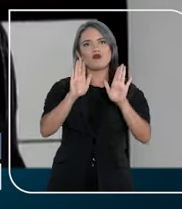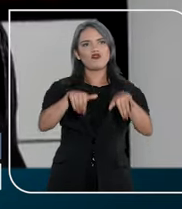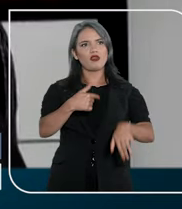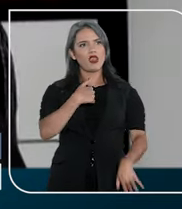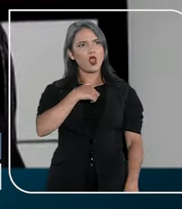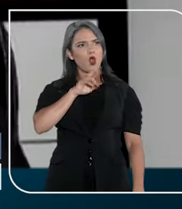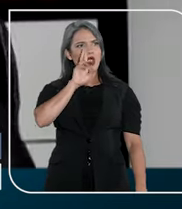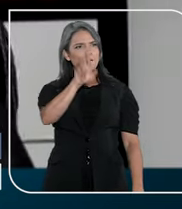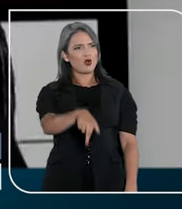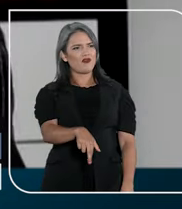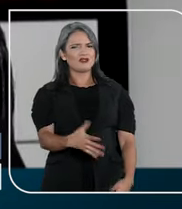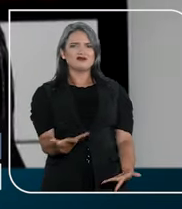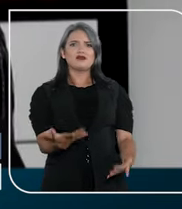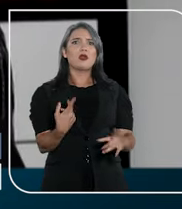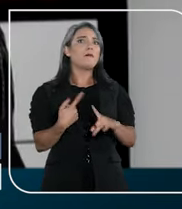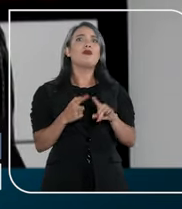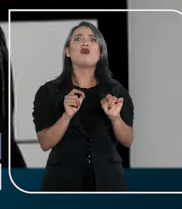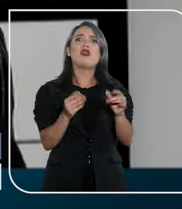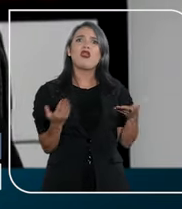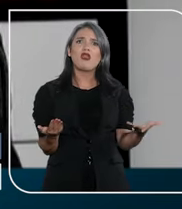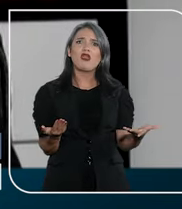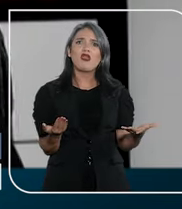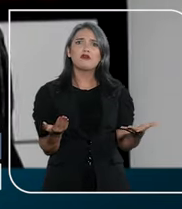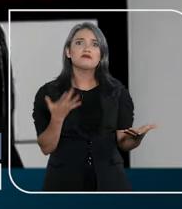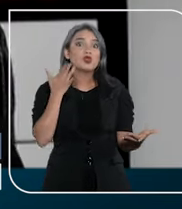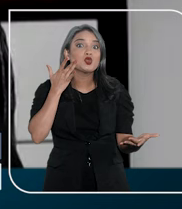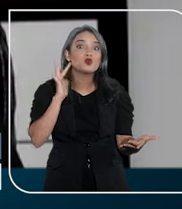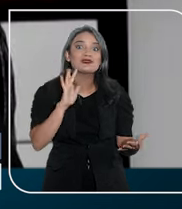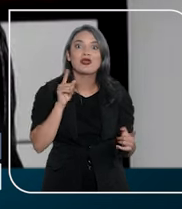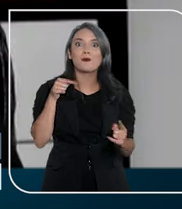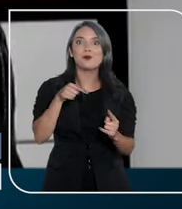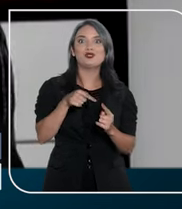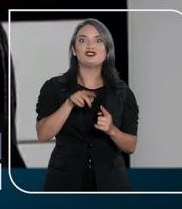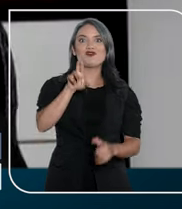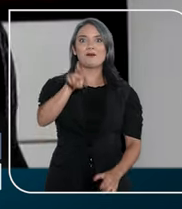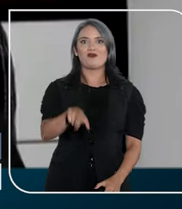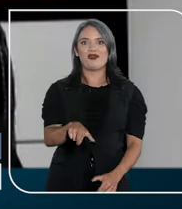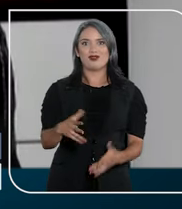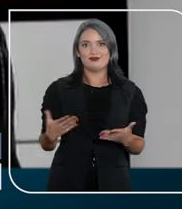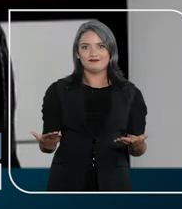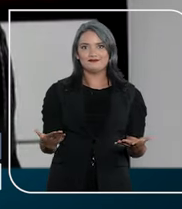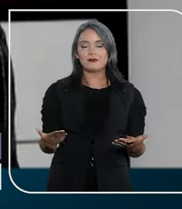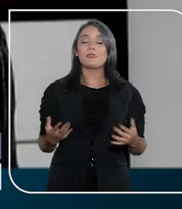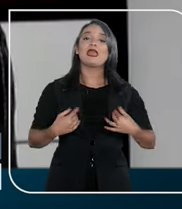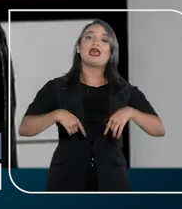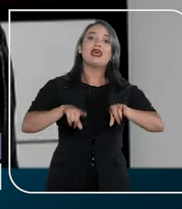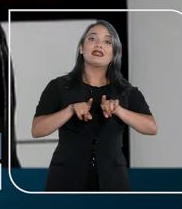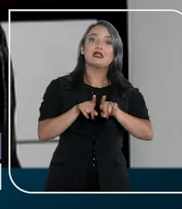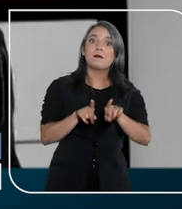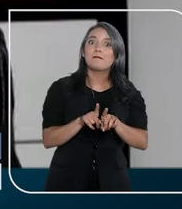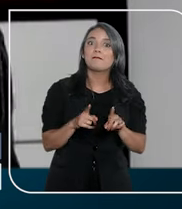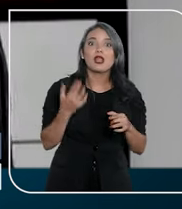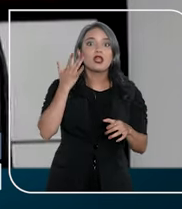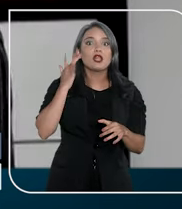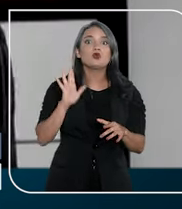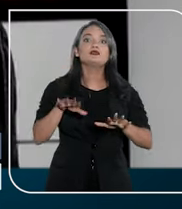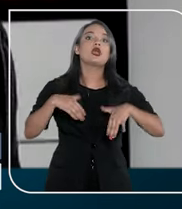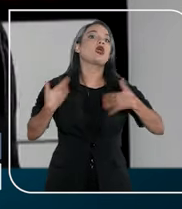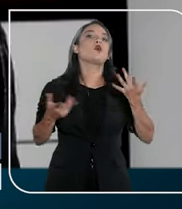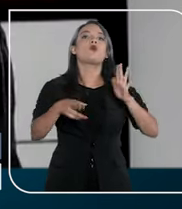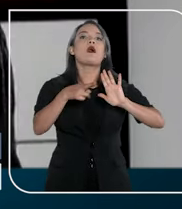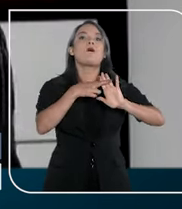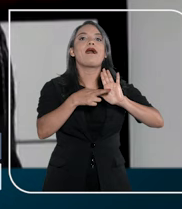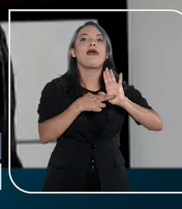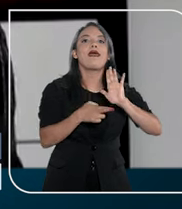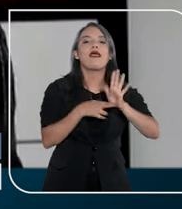reprovado. Por qual razão? Eu não sei qual é a razão da minha reprovação. Eu, ademais, não sei qual é o critério de